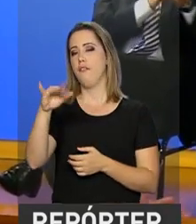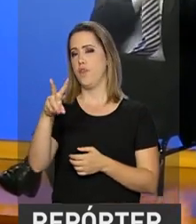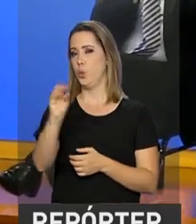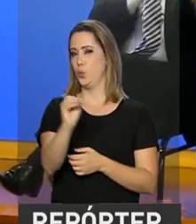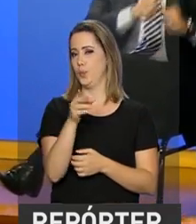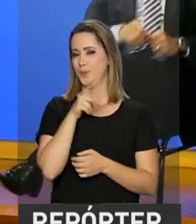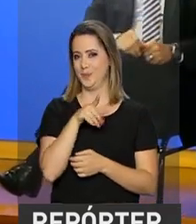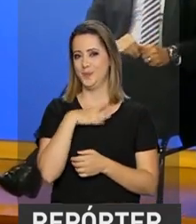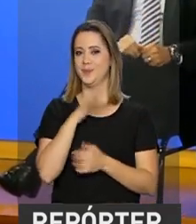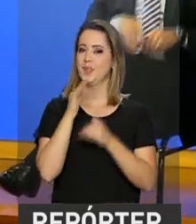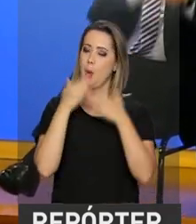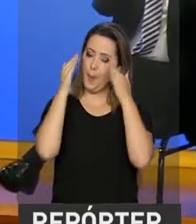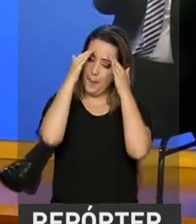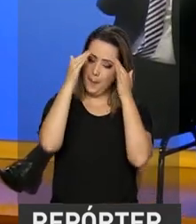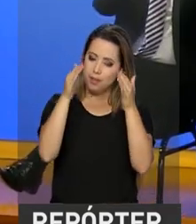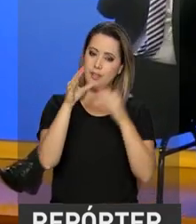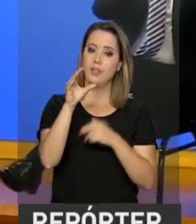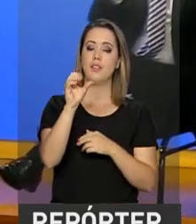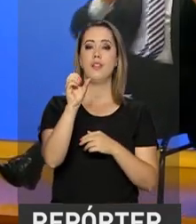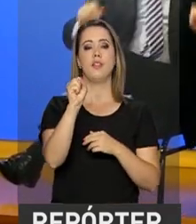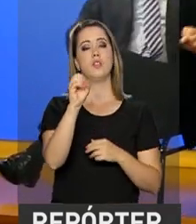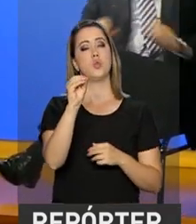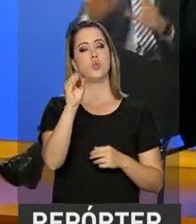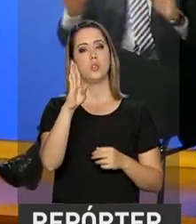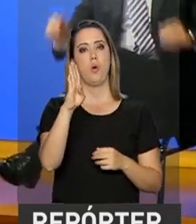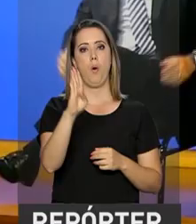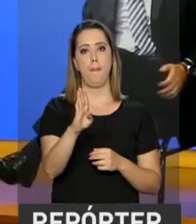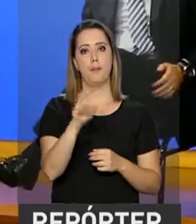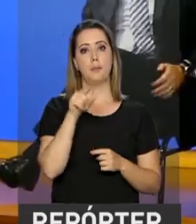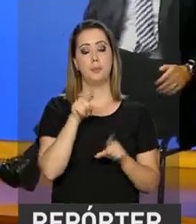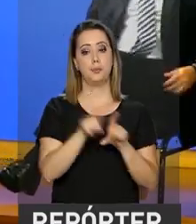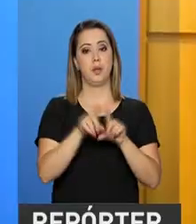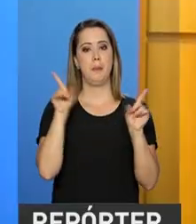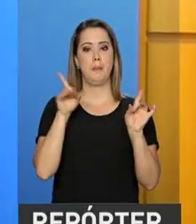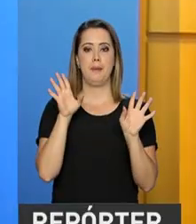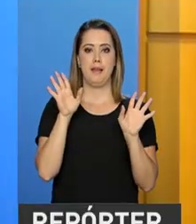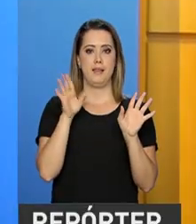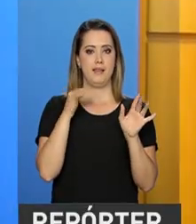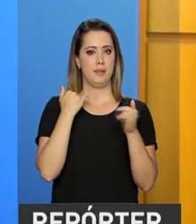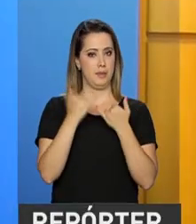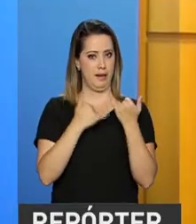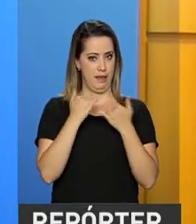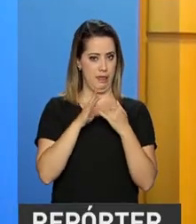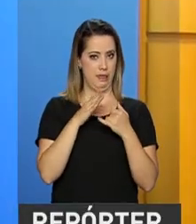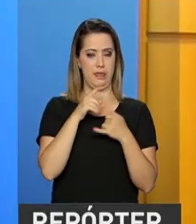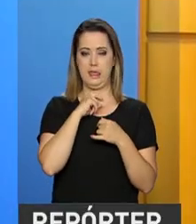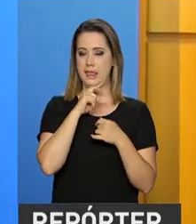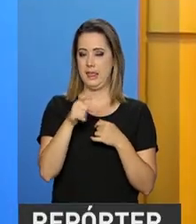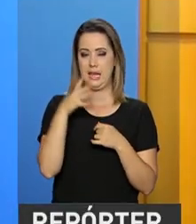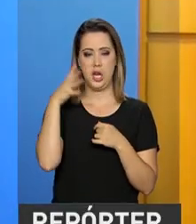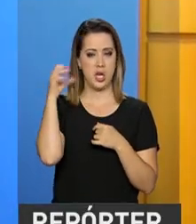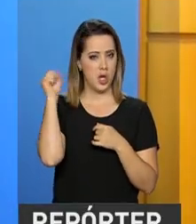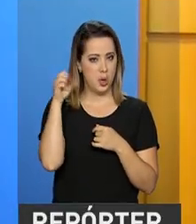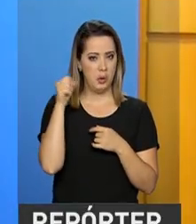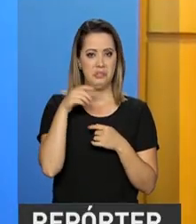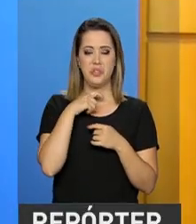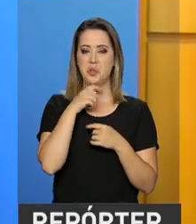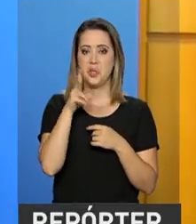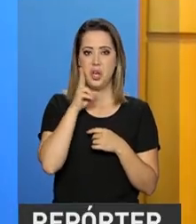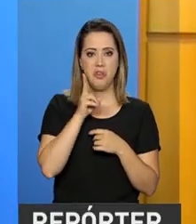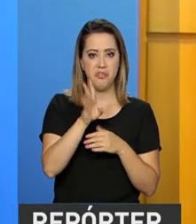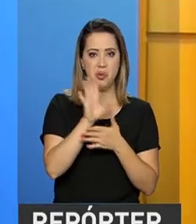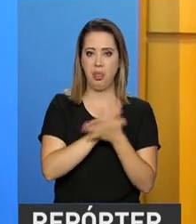aqui homenagem ao secov mas faz de conta que nem ouviu ninguém conta pra imprensa que na